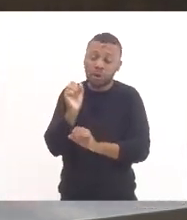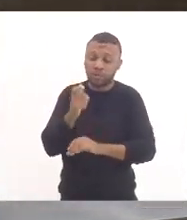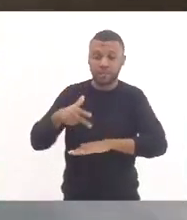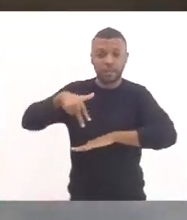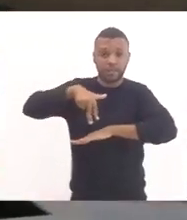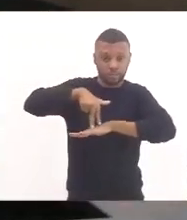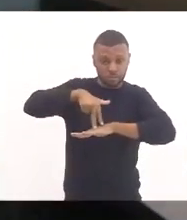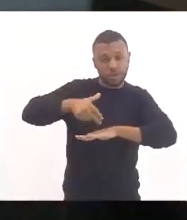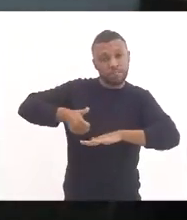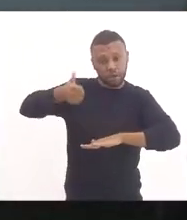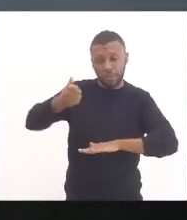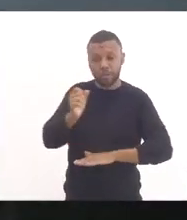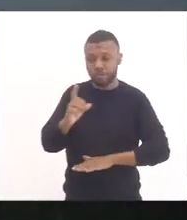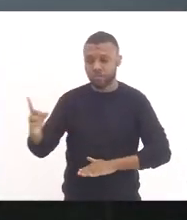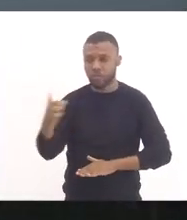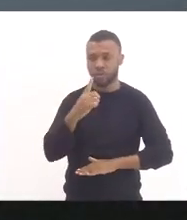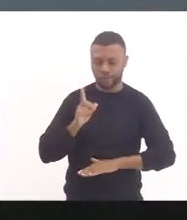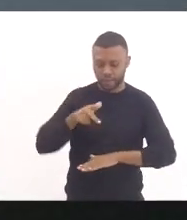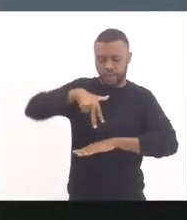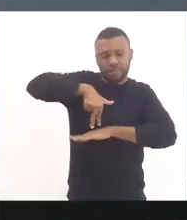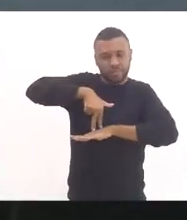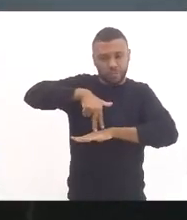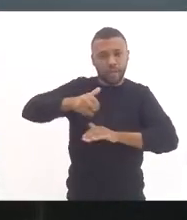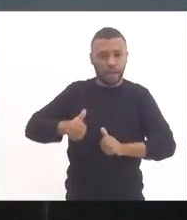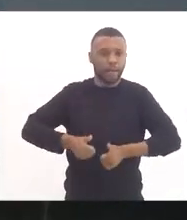ser a Tribuna pode ser a Tribuna melhor